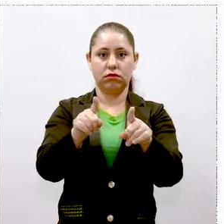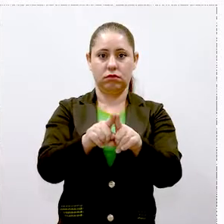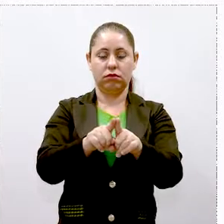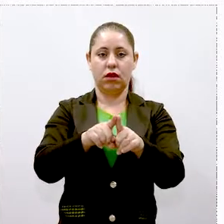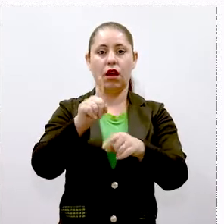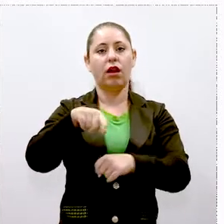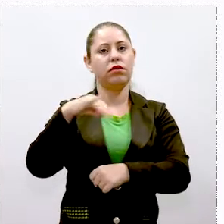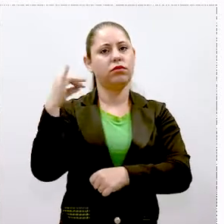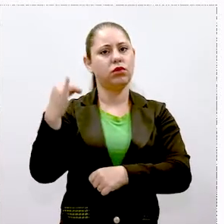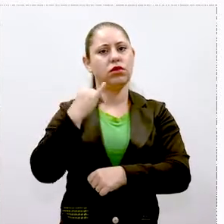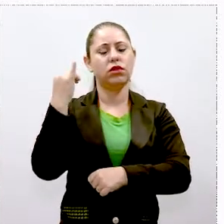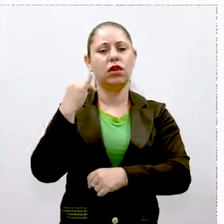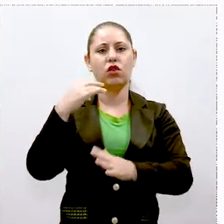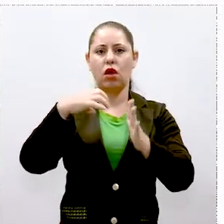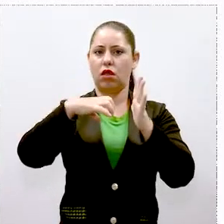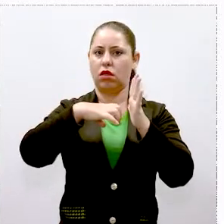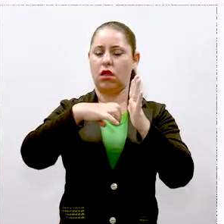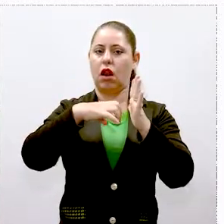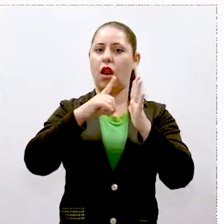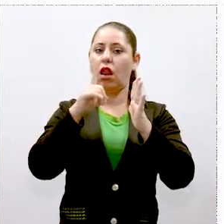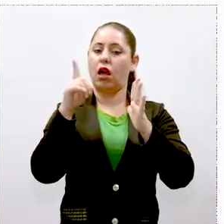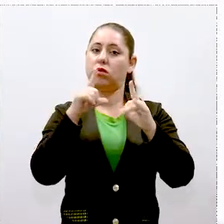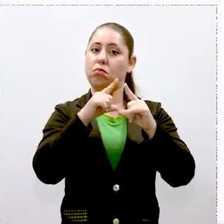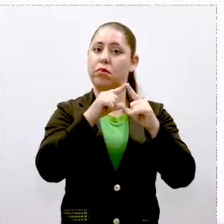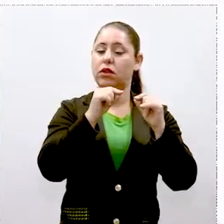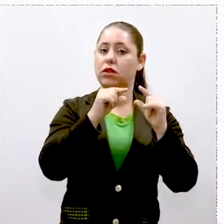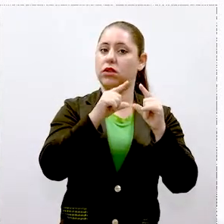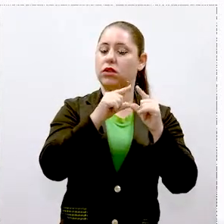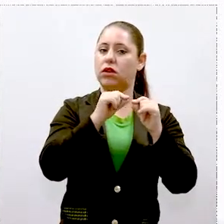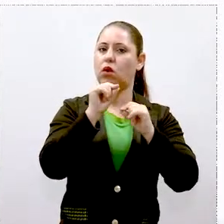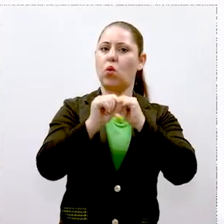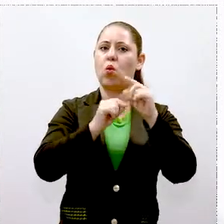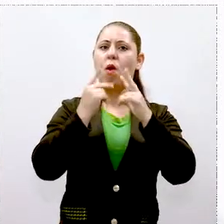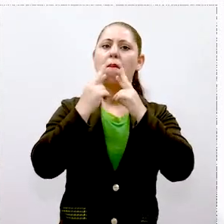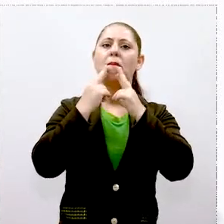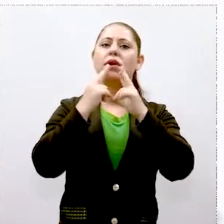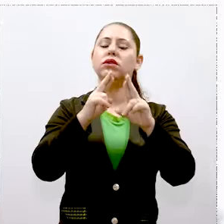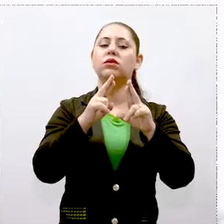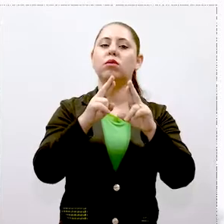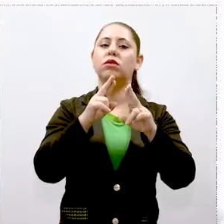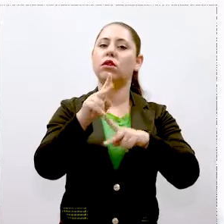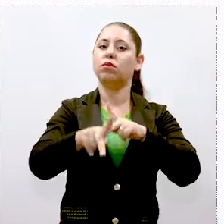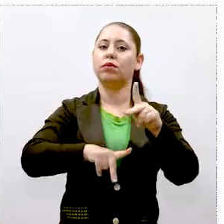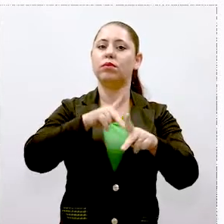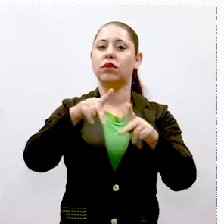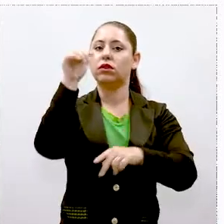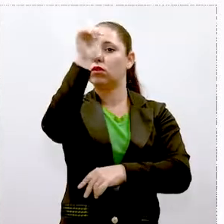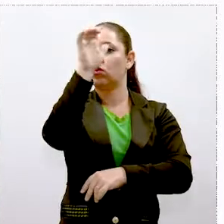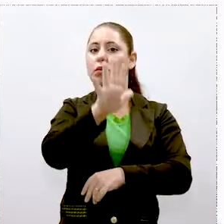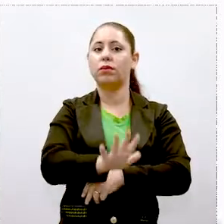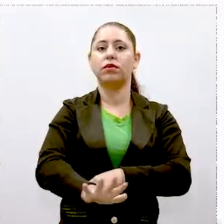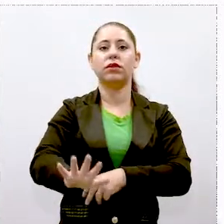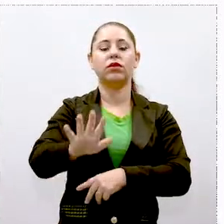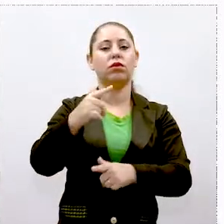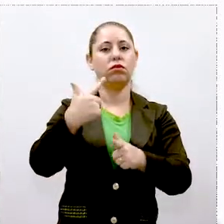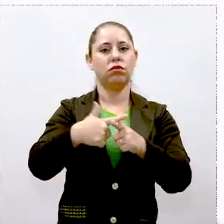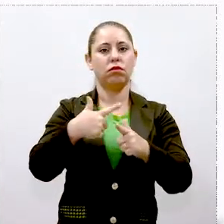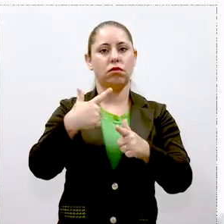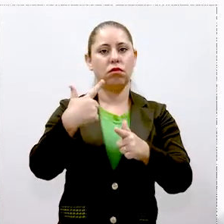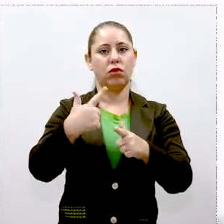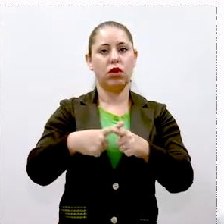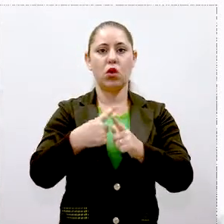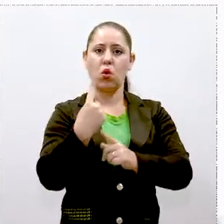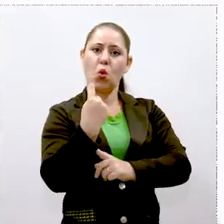é importante que a Câmara dos Deputados dê uma resposta à população brasileira, porque